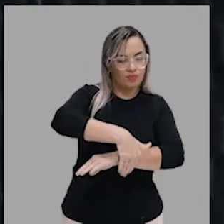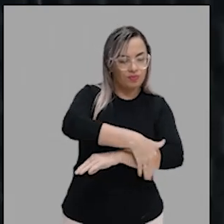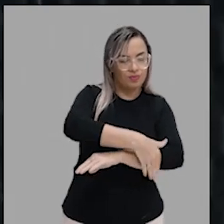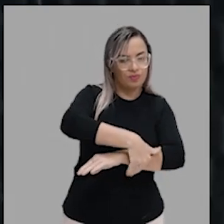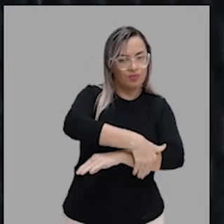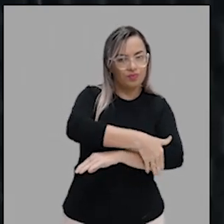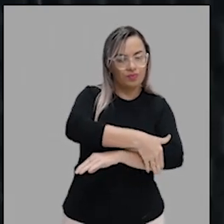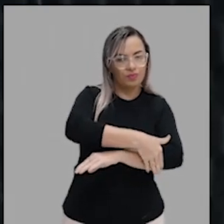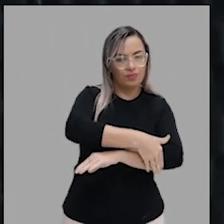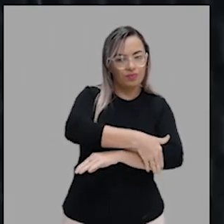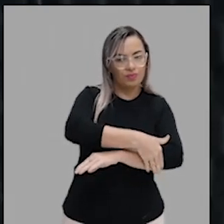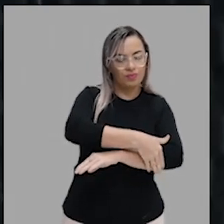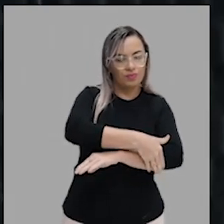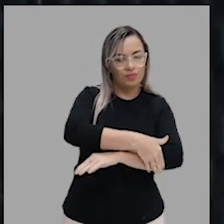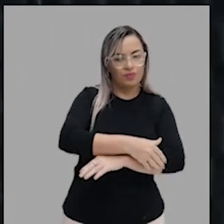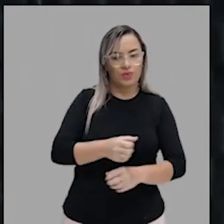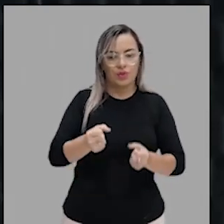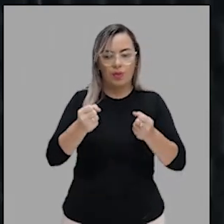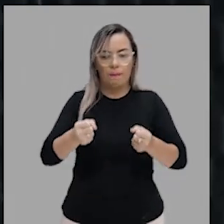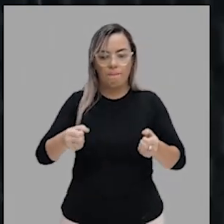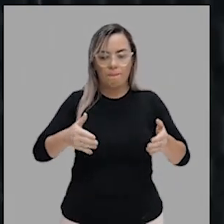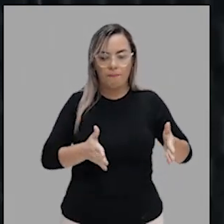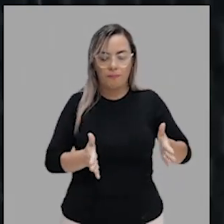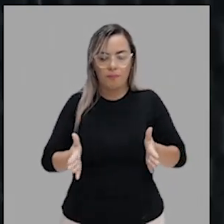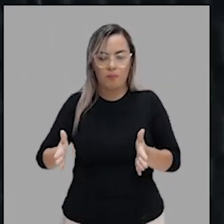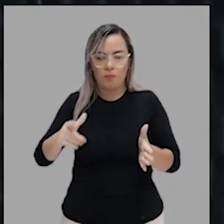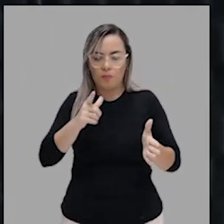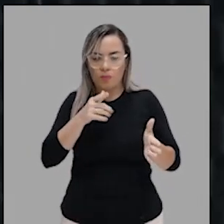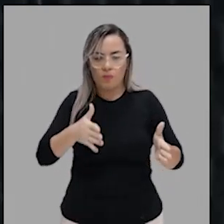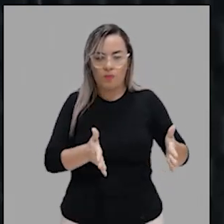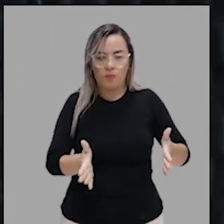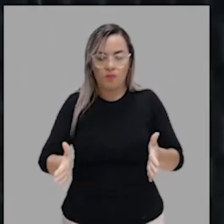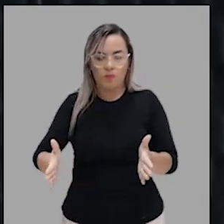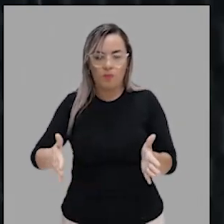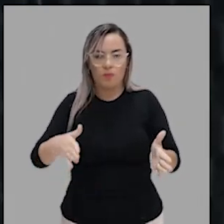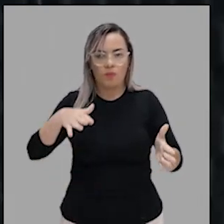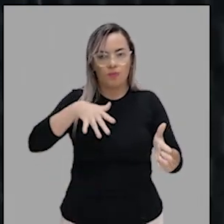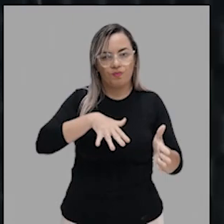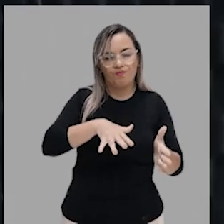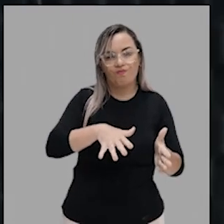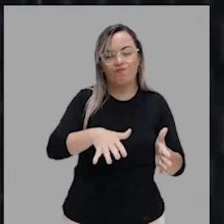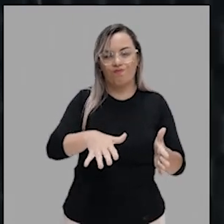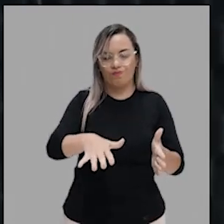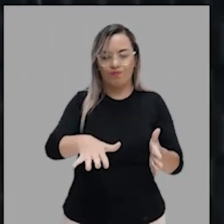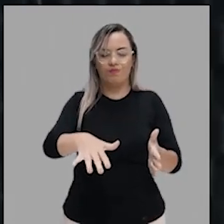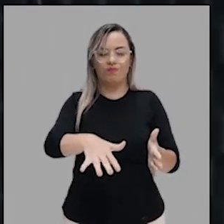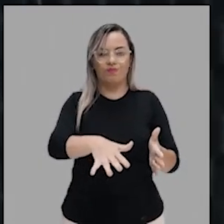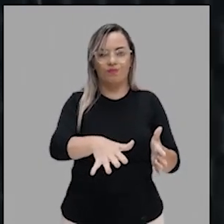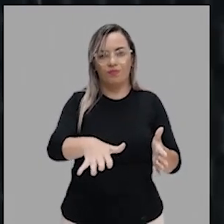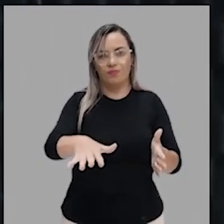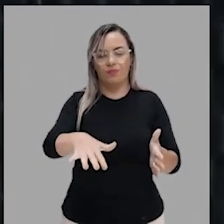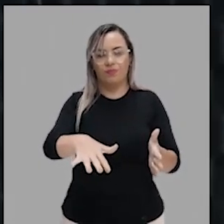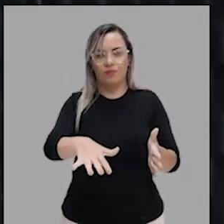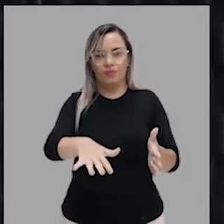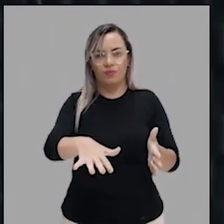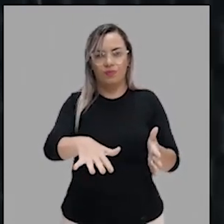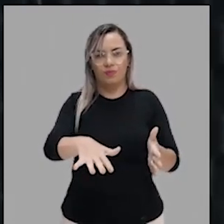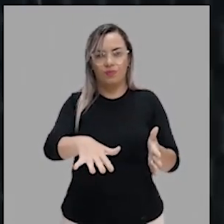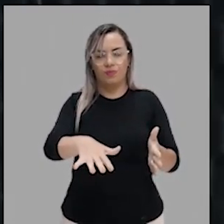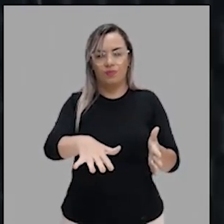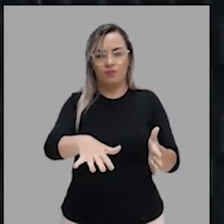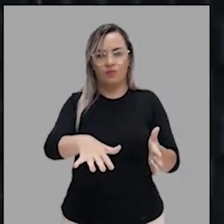direcionado para um córrego, para um rio e, consequentemente, para